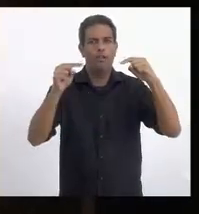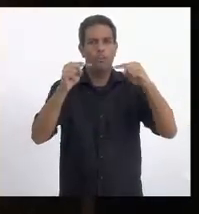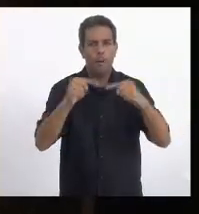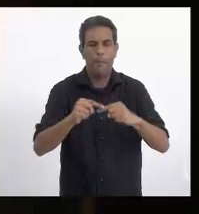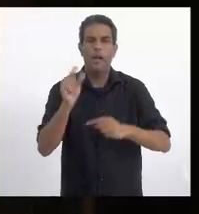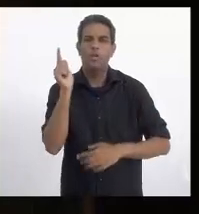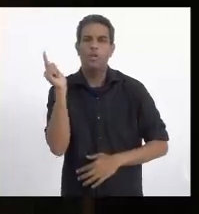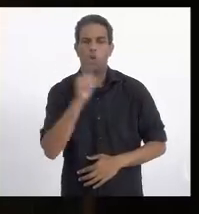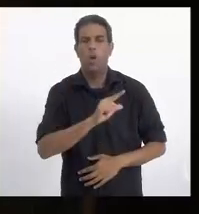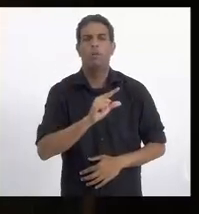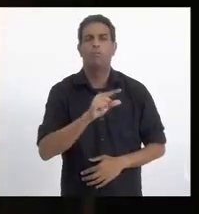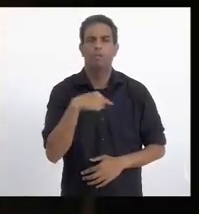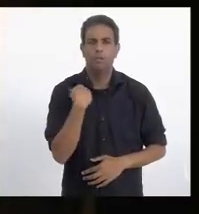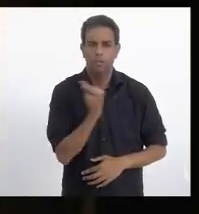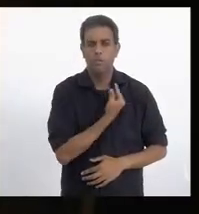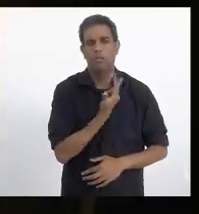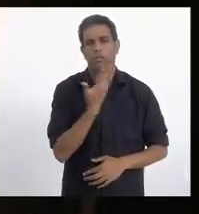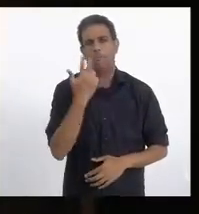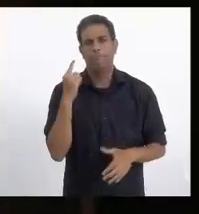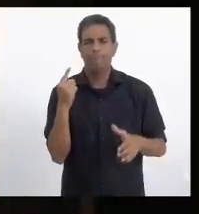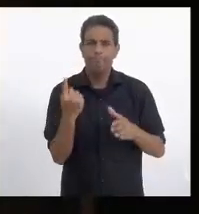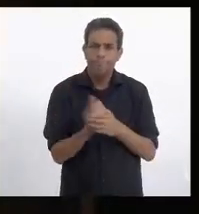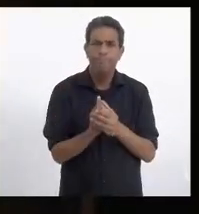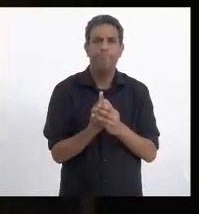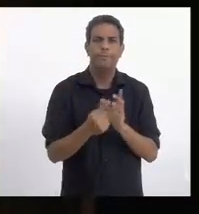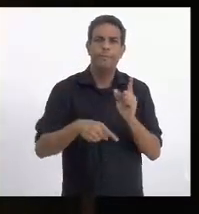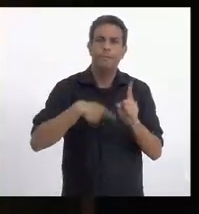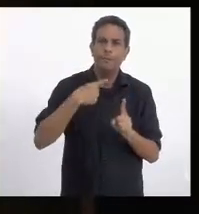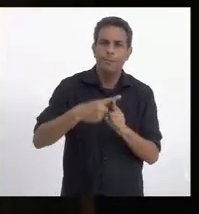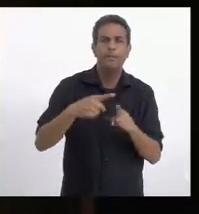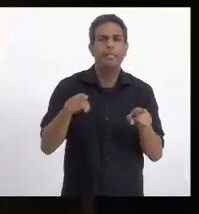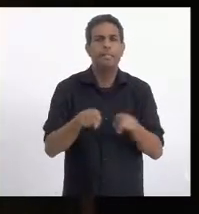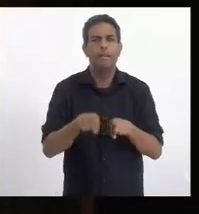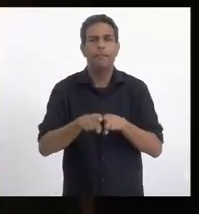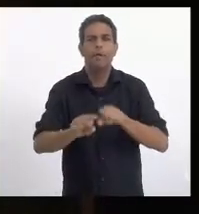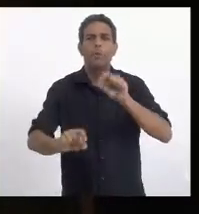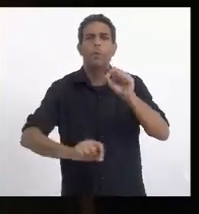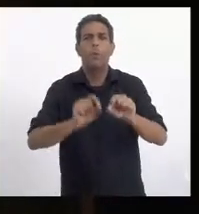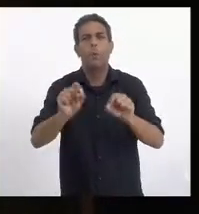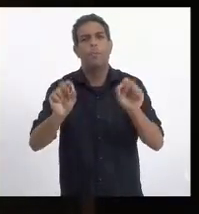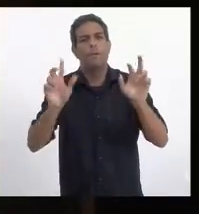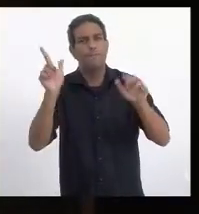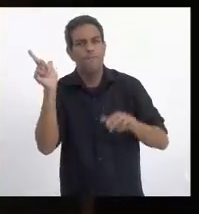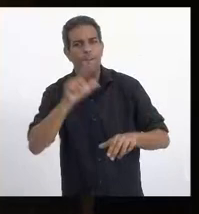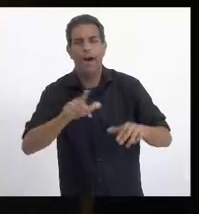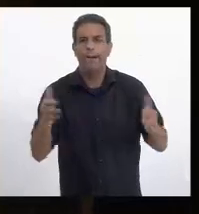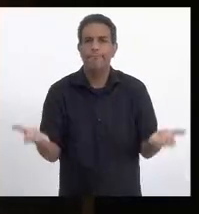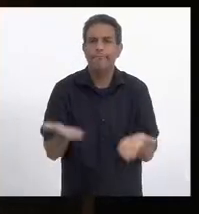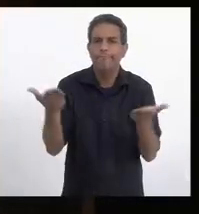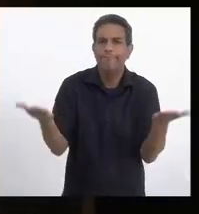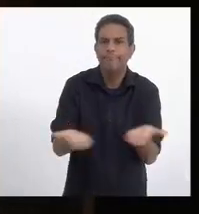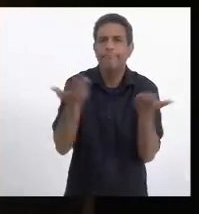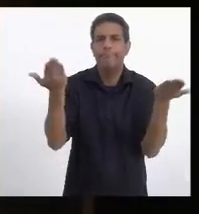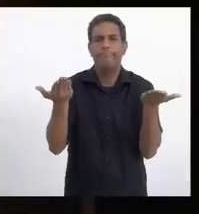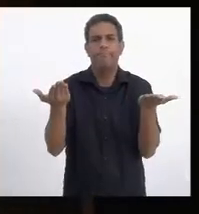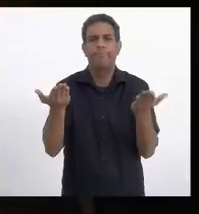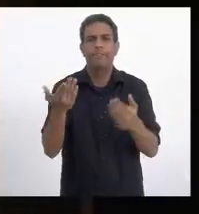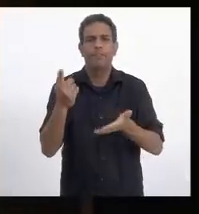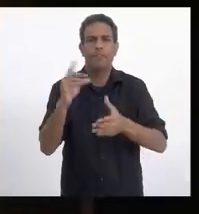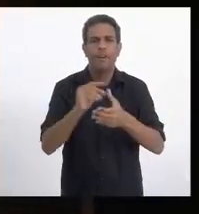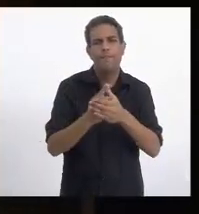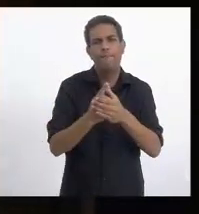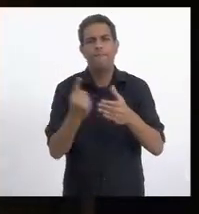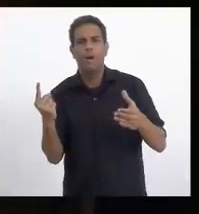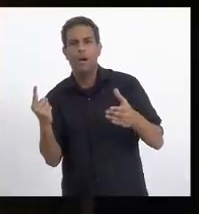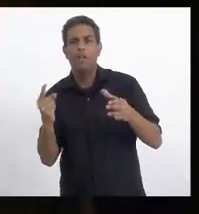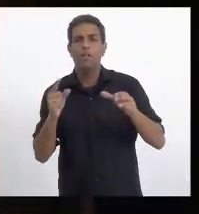beneficiando aos excluídos e as suas independente não é que vai incentivar aí ciplina exclusão